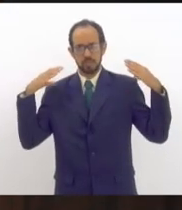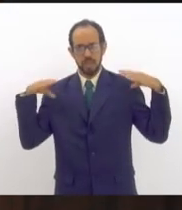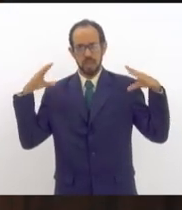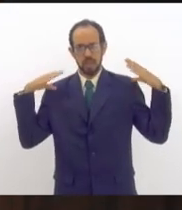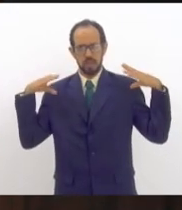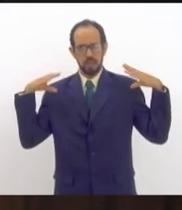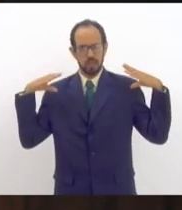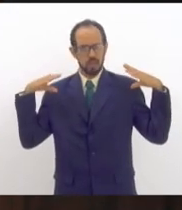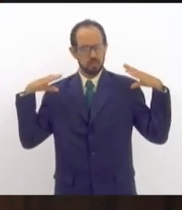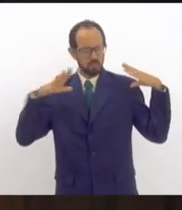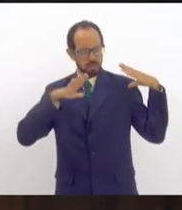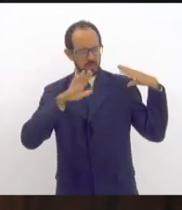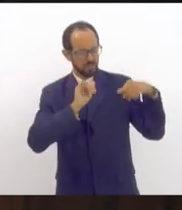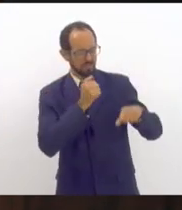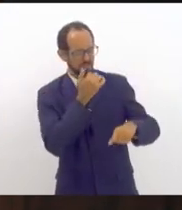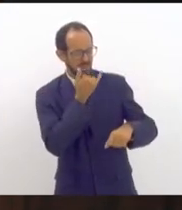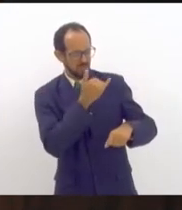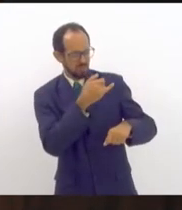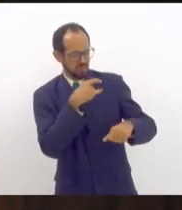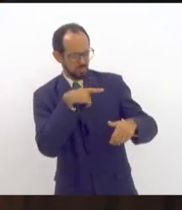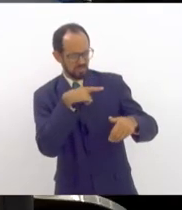não espera aí